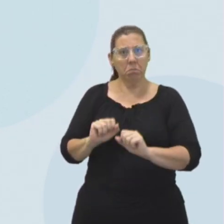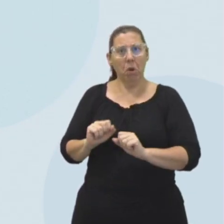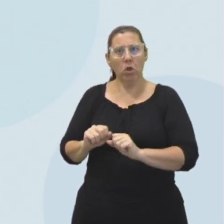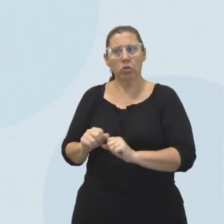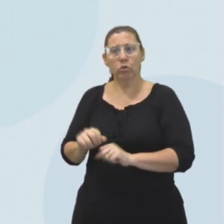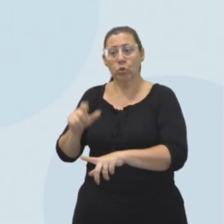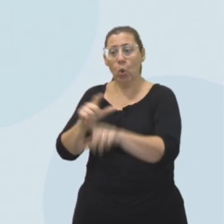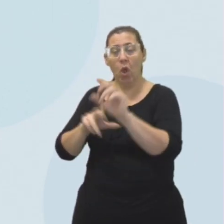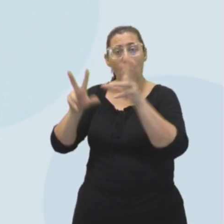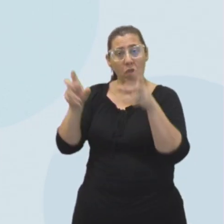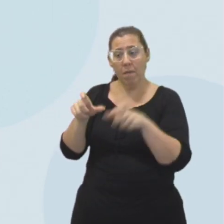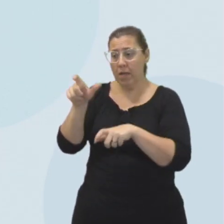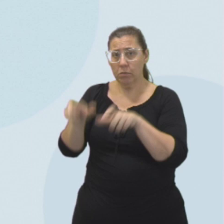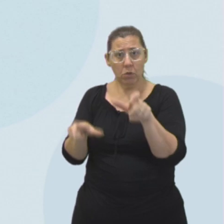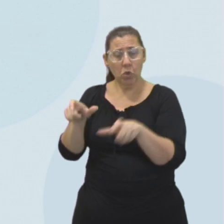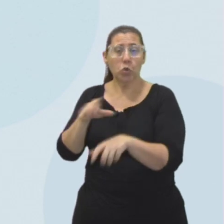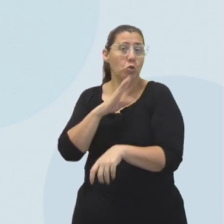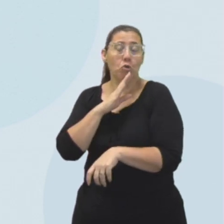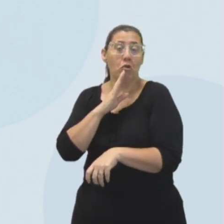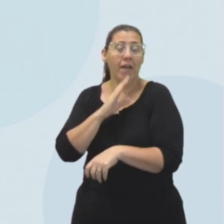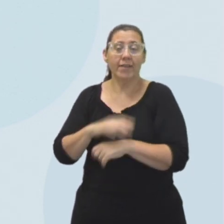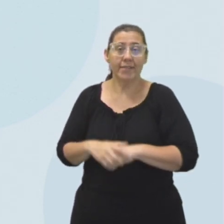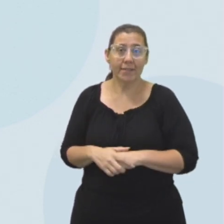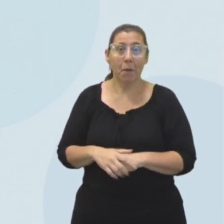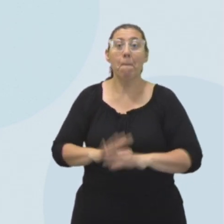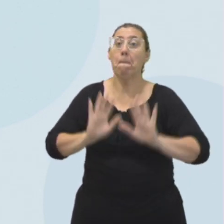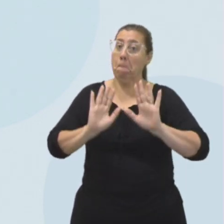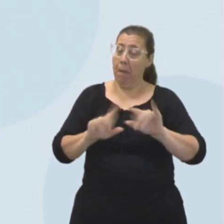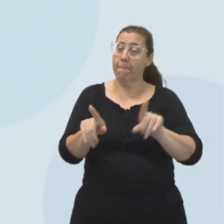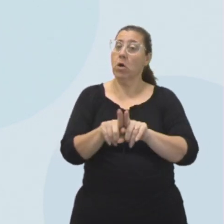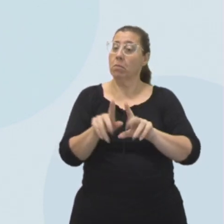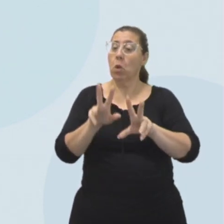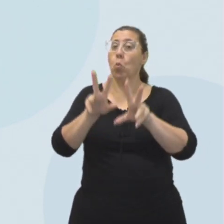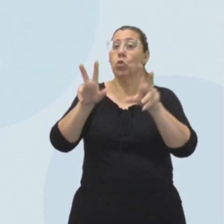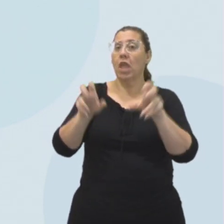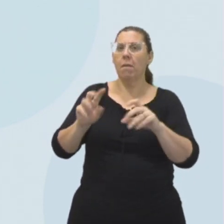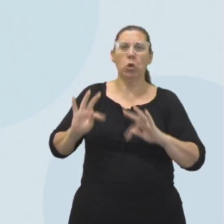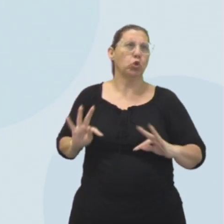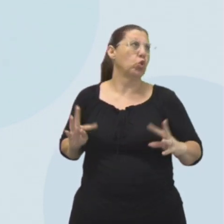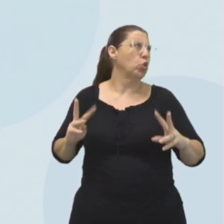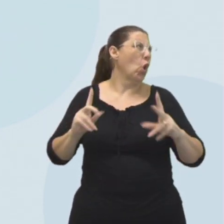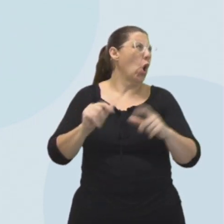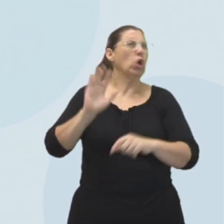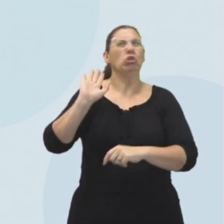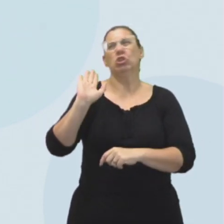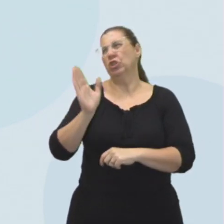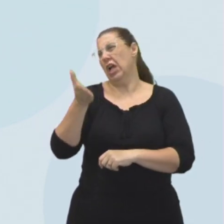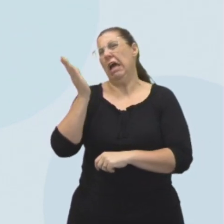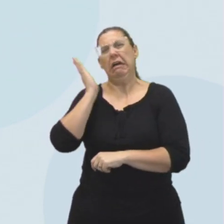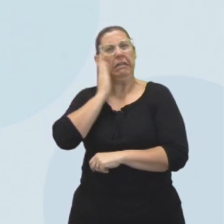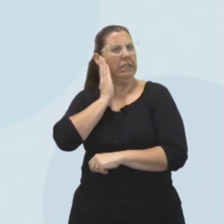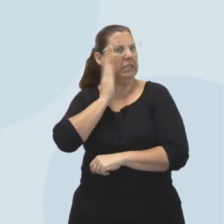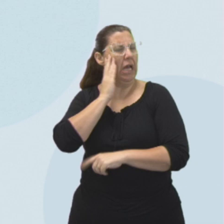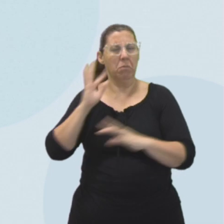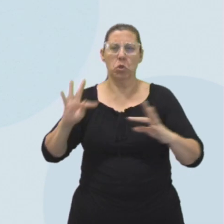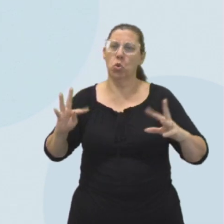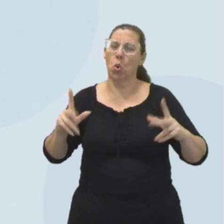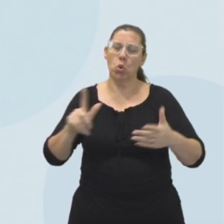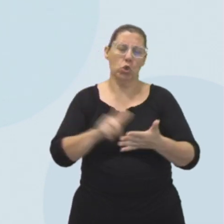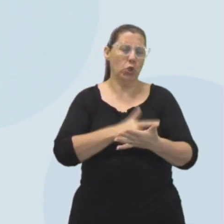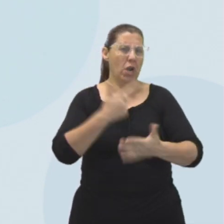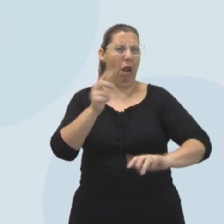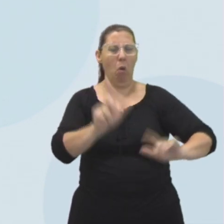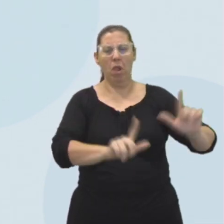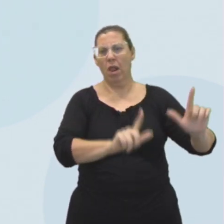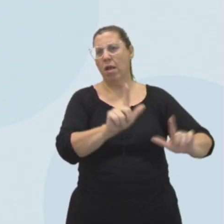ouviram falar, mas eu também posso ter escolhido um tema que está em todos os jornais, em todas as emissoras de TV, que